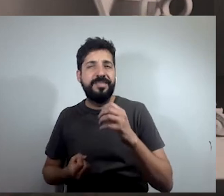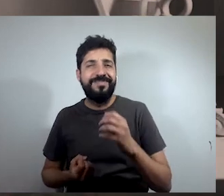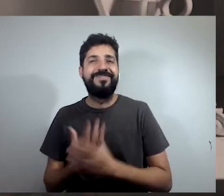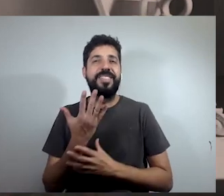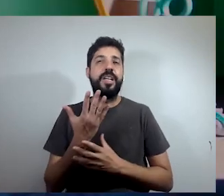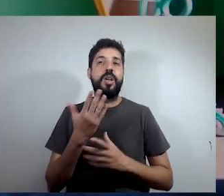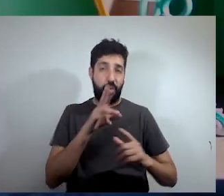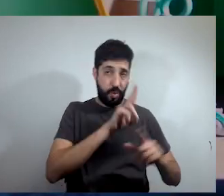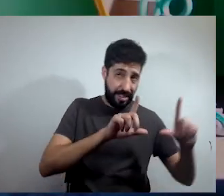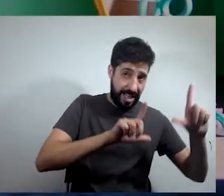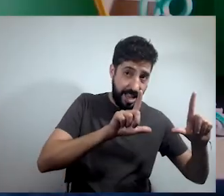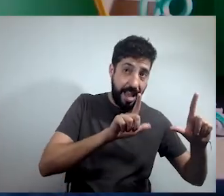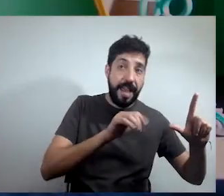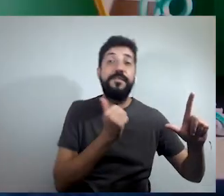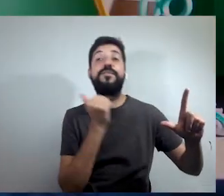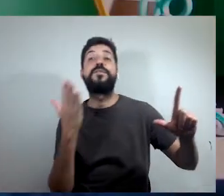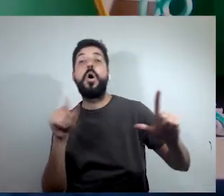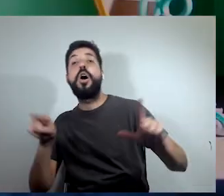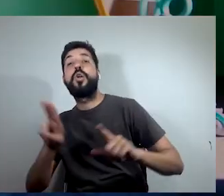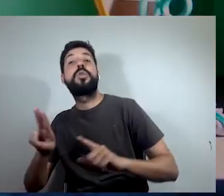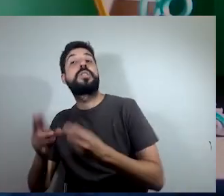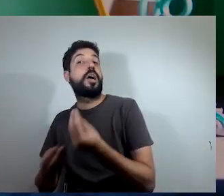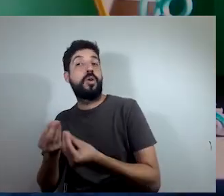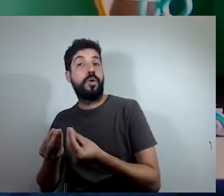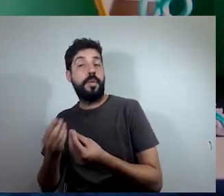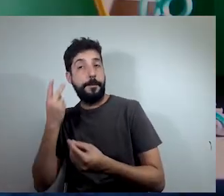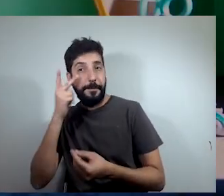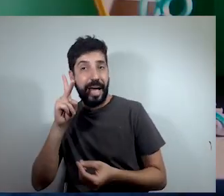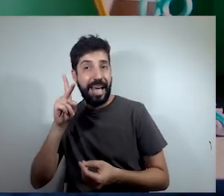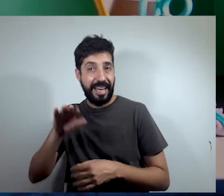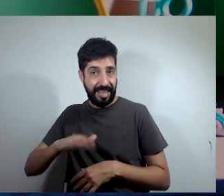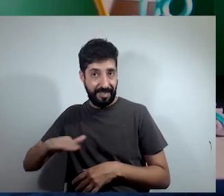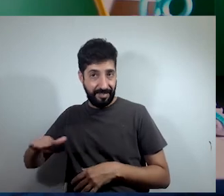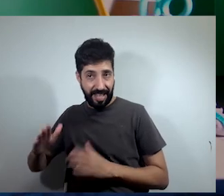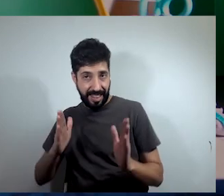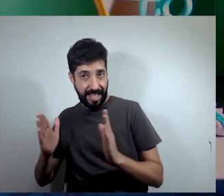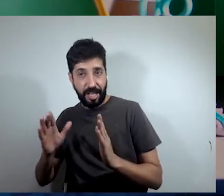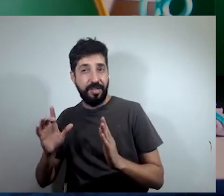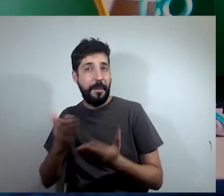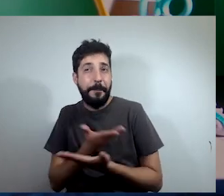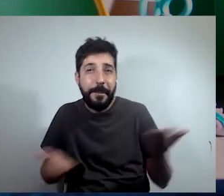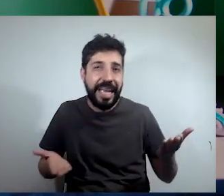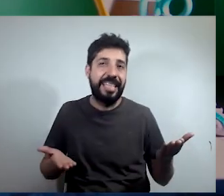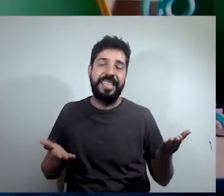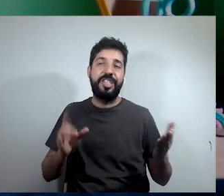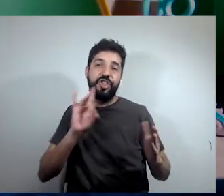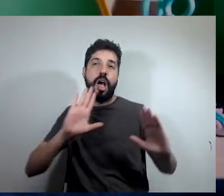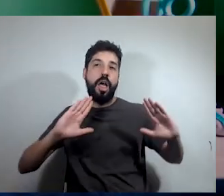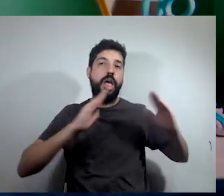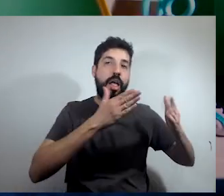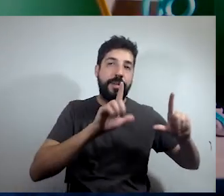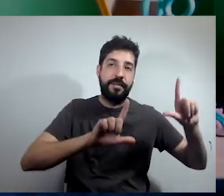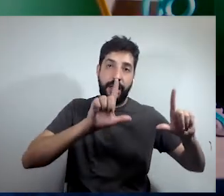de tela para que o tempo das infâncias não seja perdido nas telas.